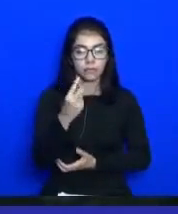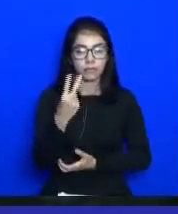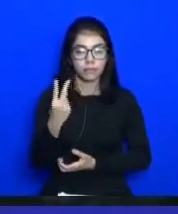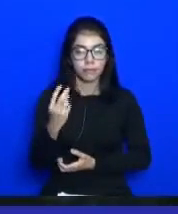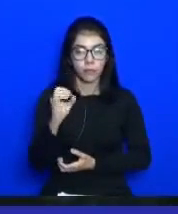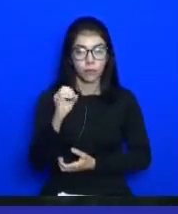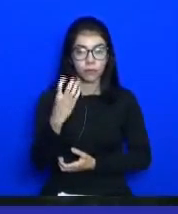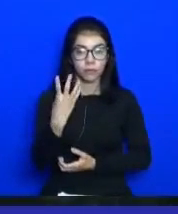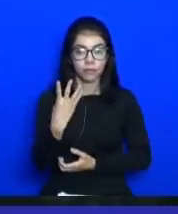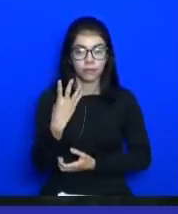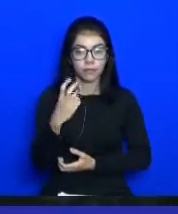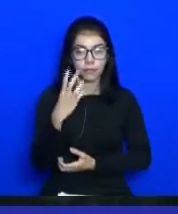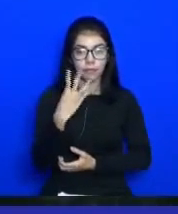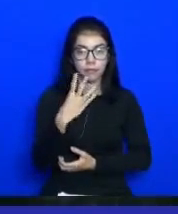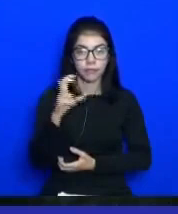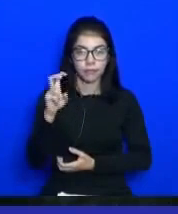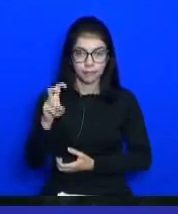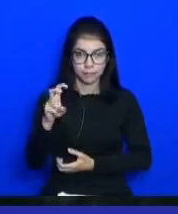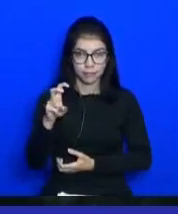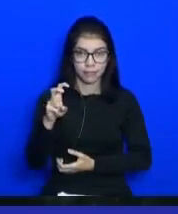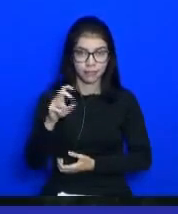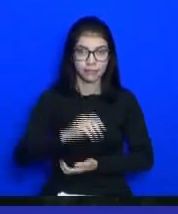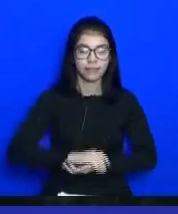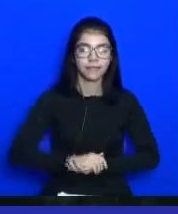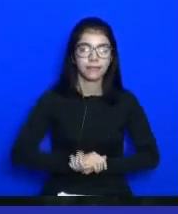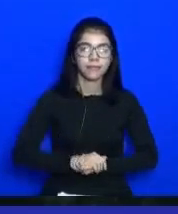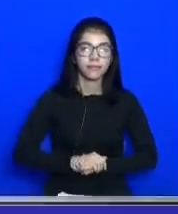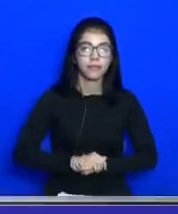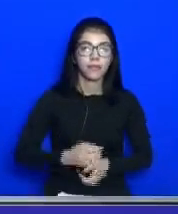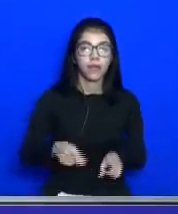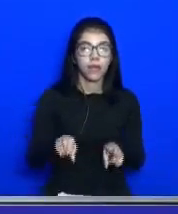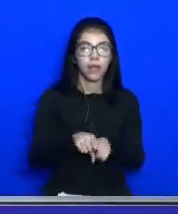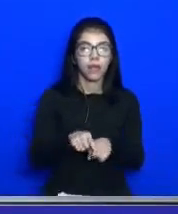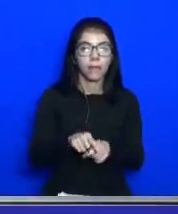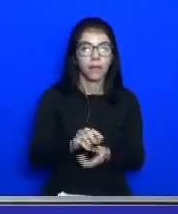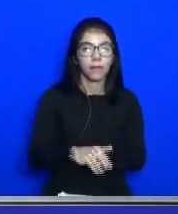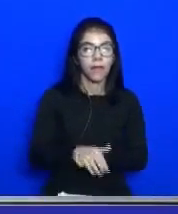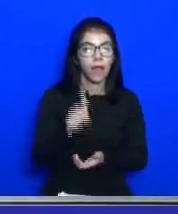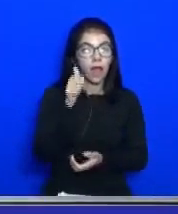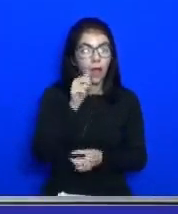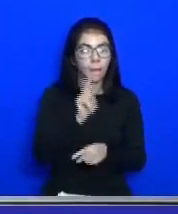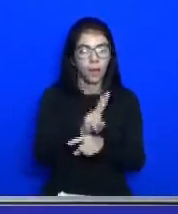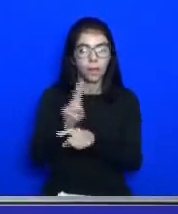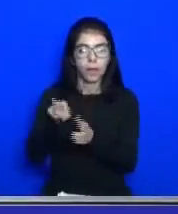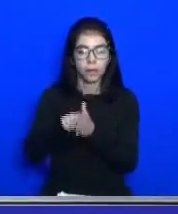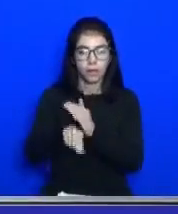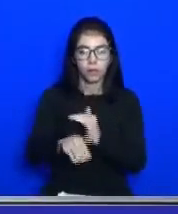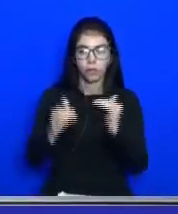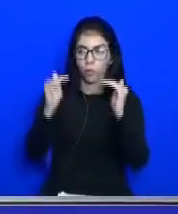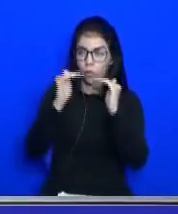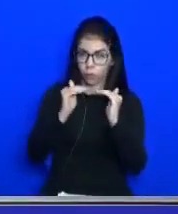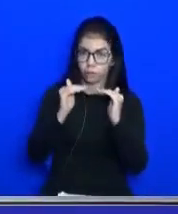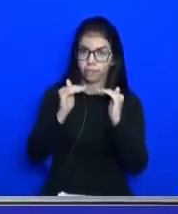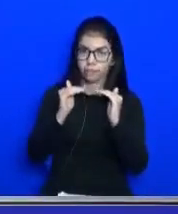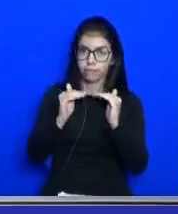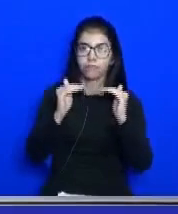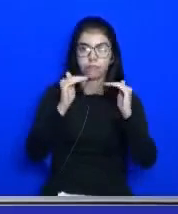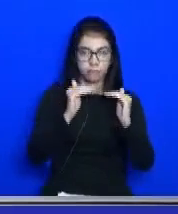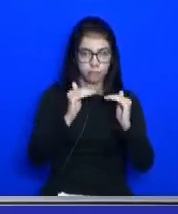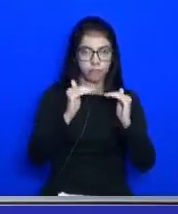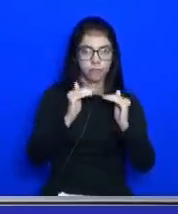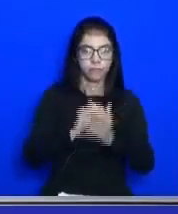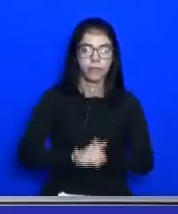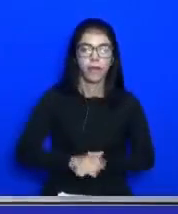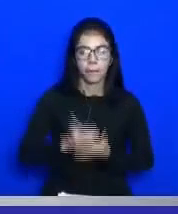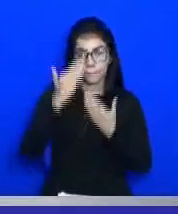12, 04 e 45. As auditoras confirmam os números sorteados? Sim, confirmo. Sim,